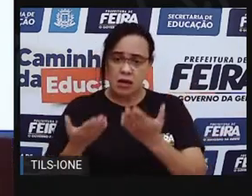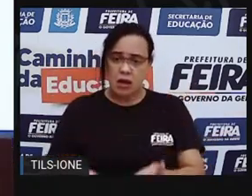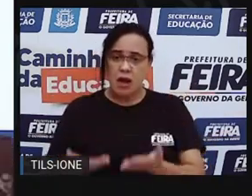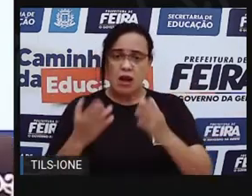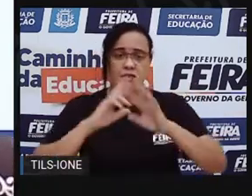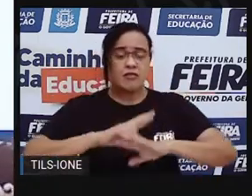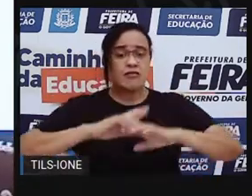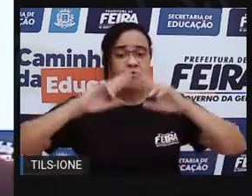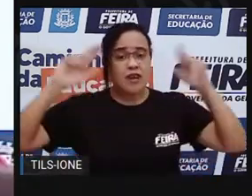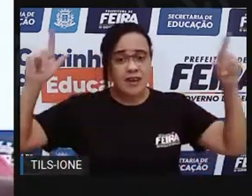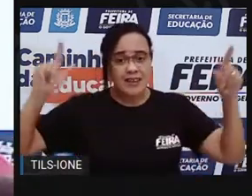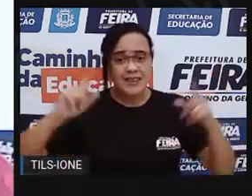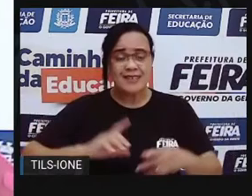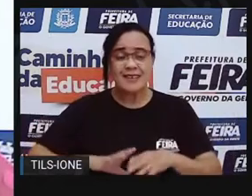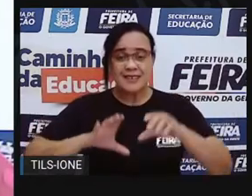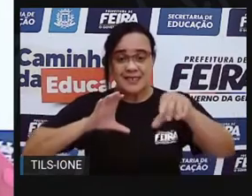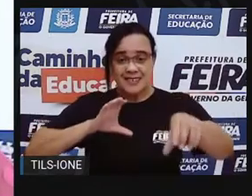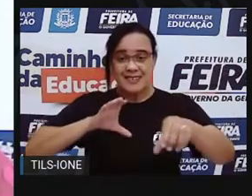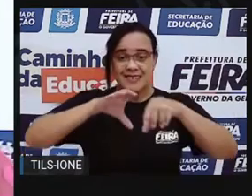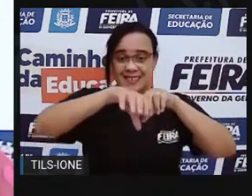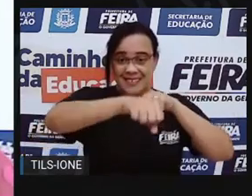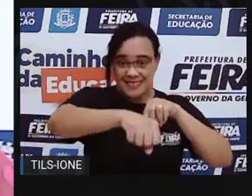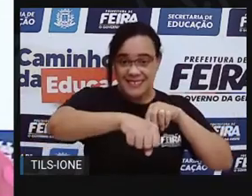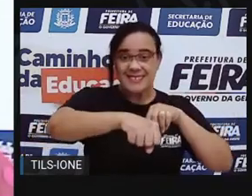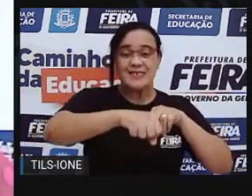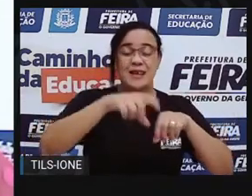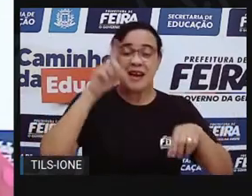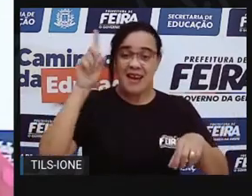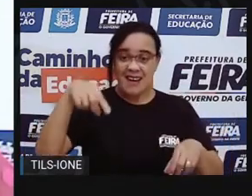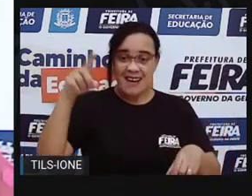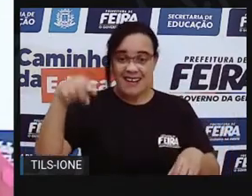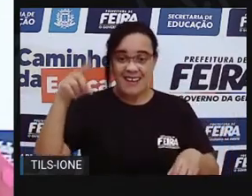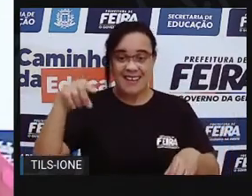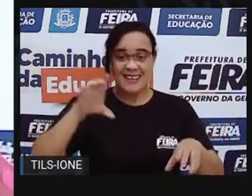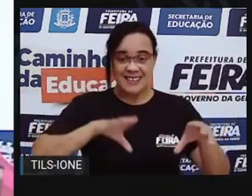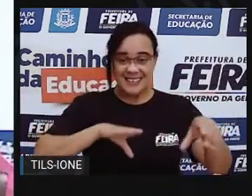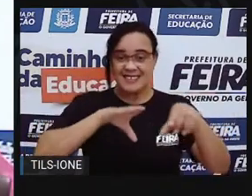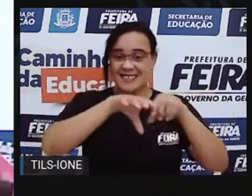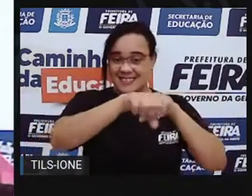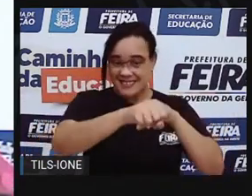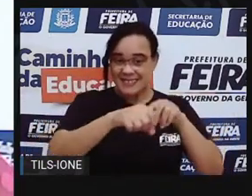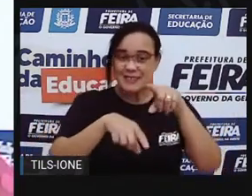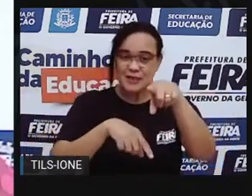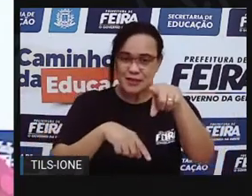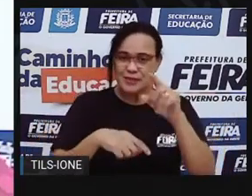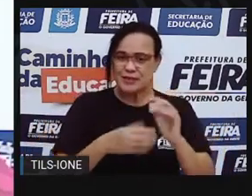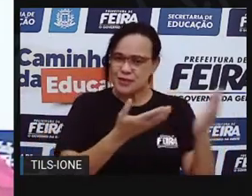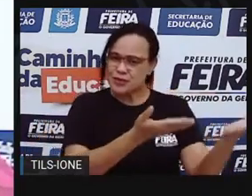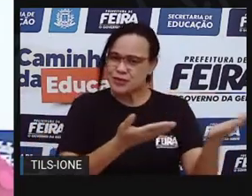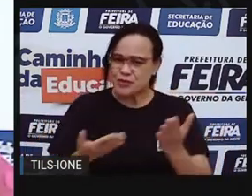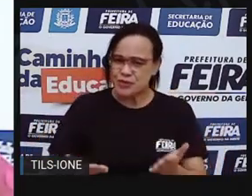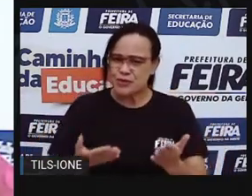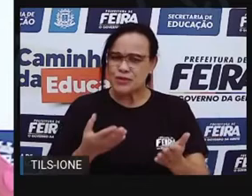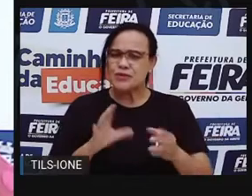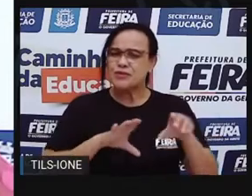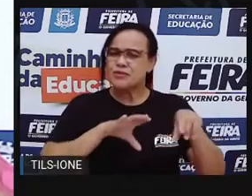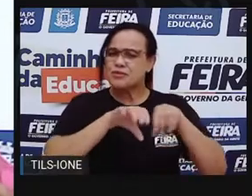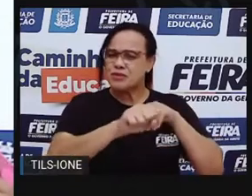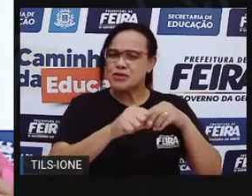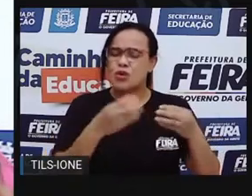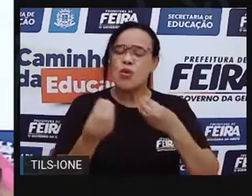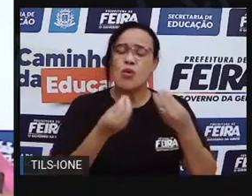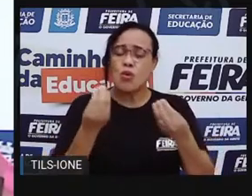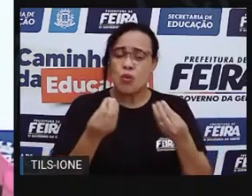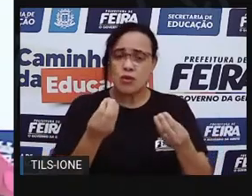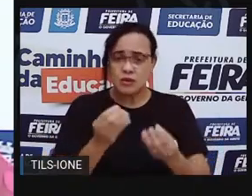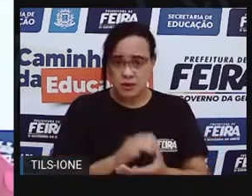de formatura, Pro. Formatura? Ué, o que é um convite de formatura? O que é uma formatura? Formatura acontece quando,